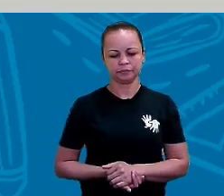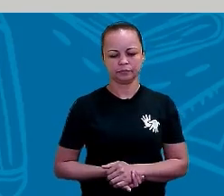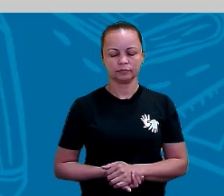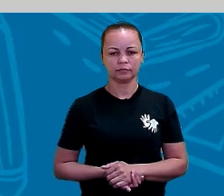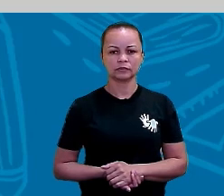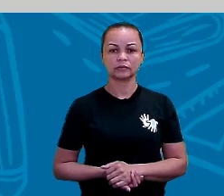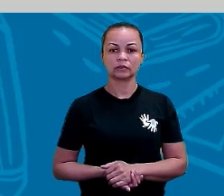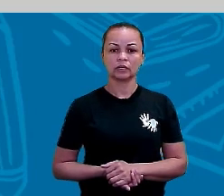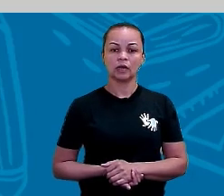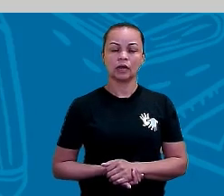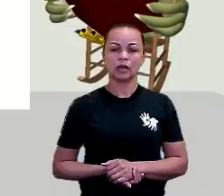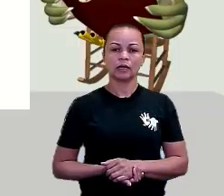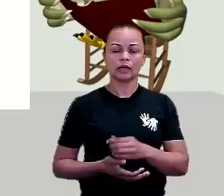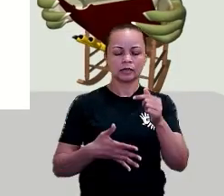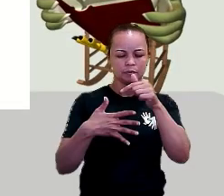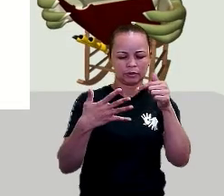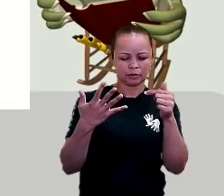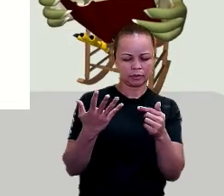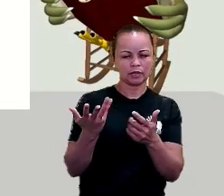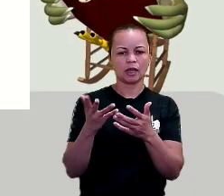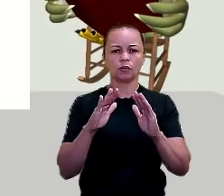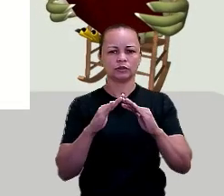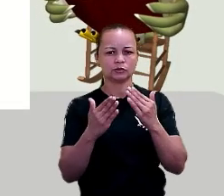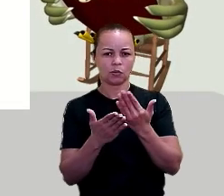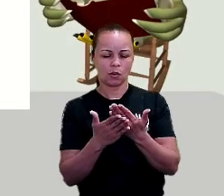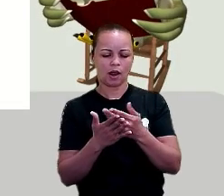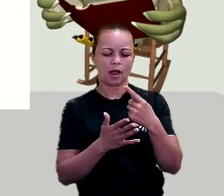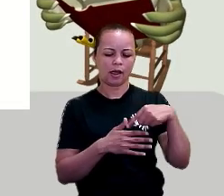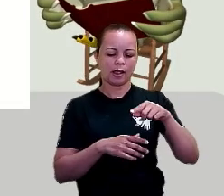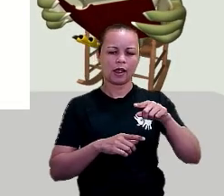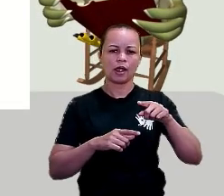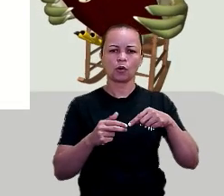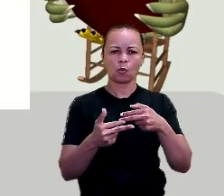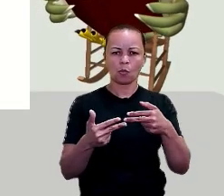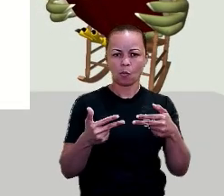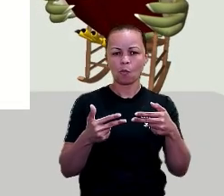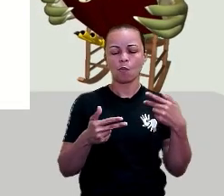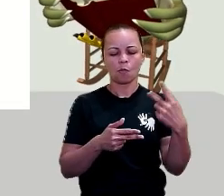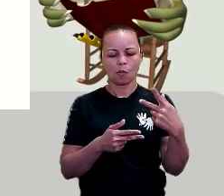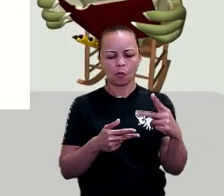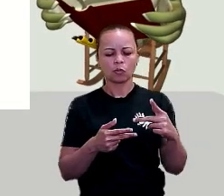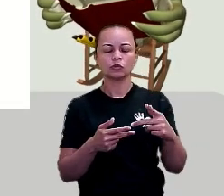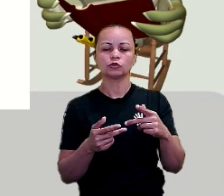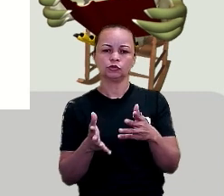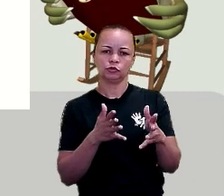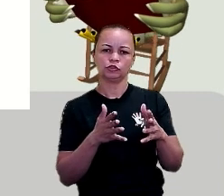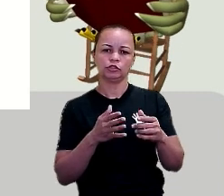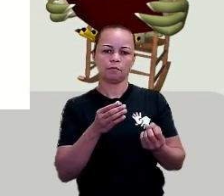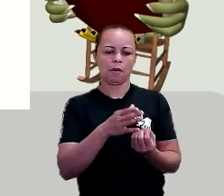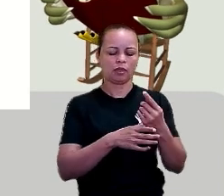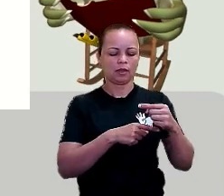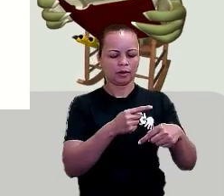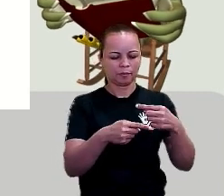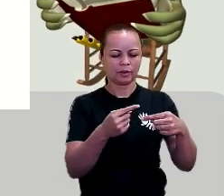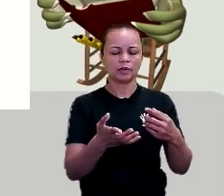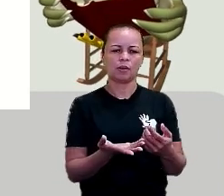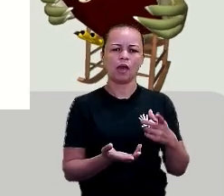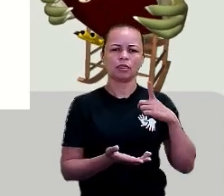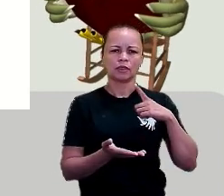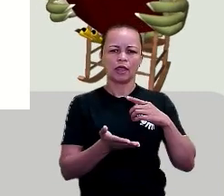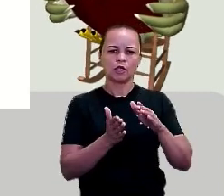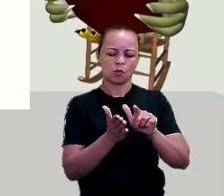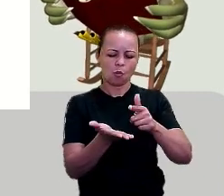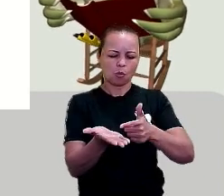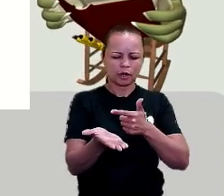Cada material escolar é composto de diferentes matérias-primas. Olha aqui, ó. Eu tenho um livro, o lápis, a tesoura,